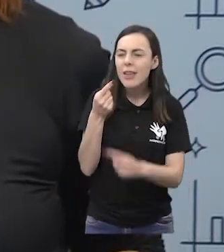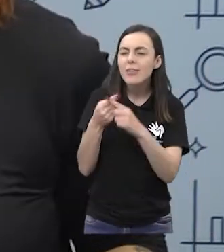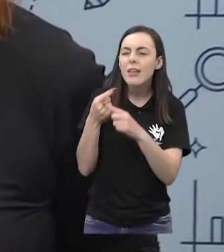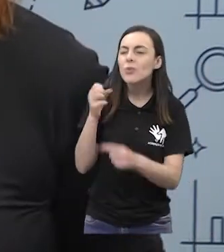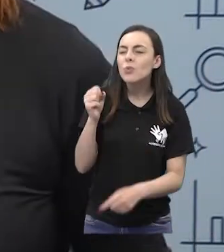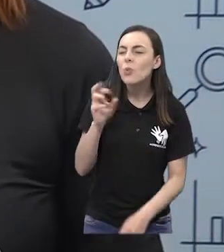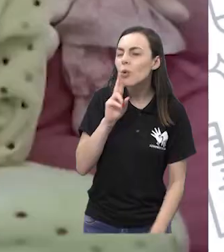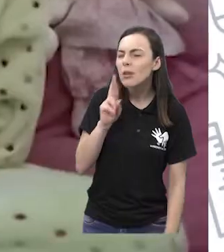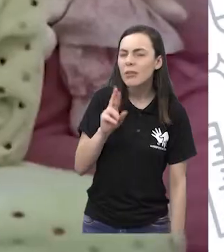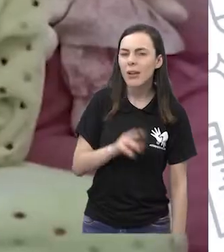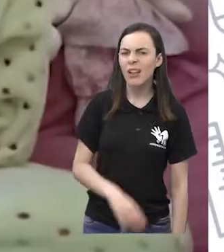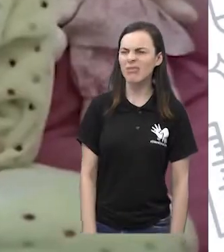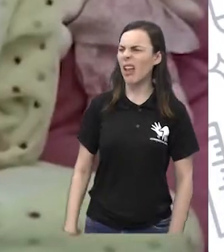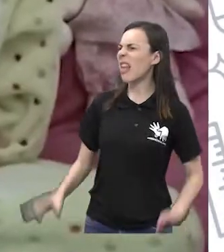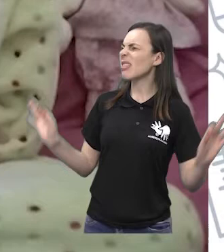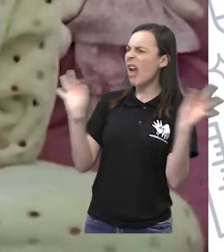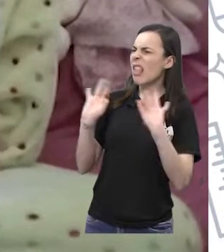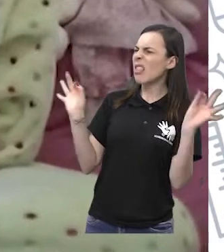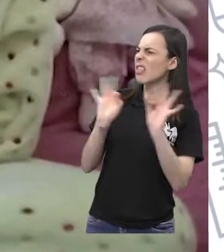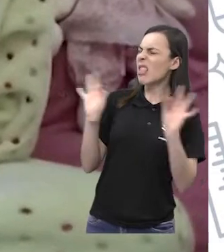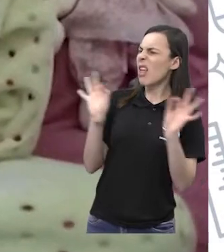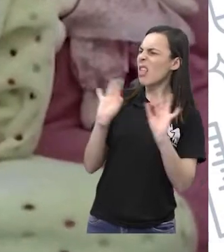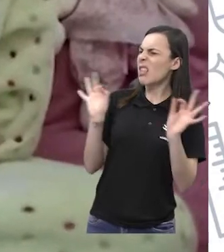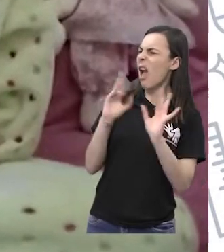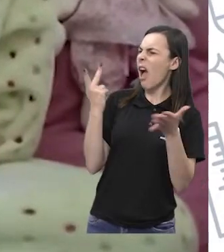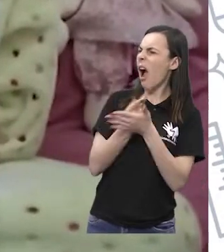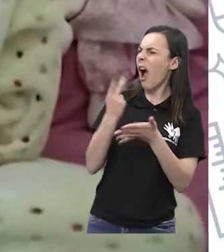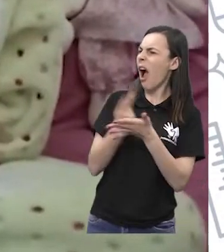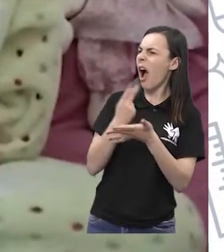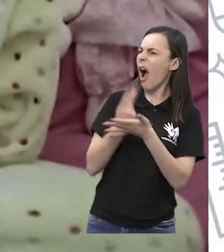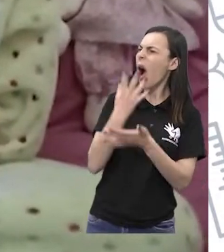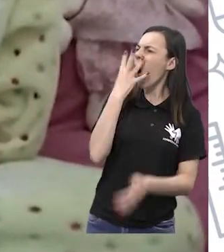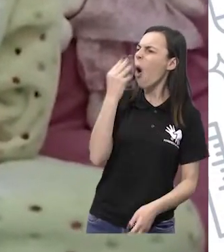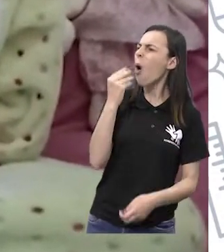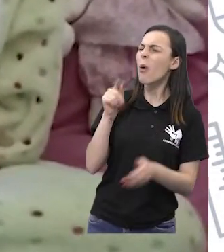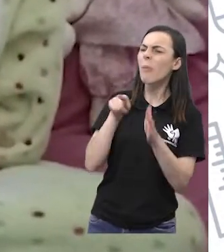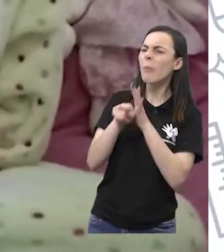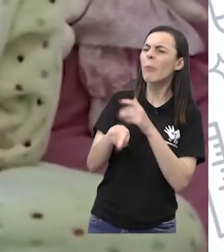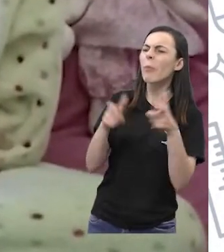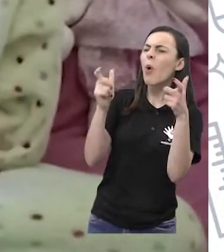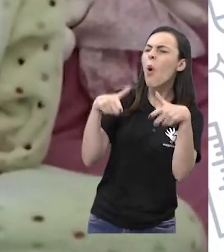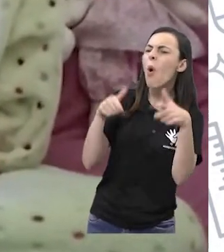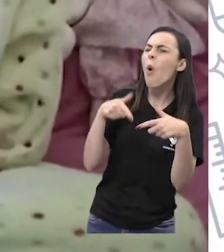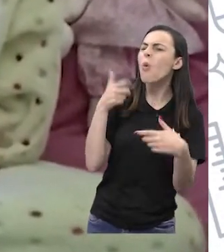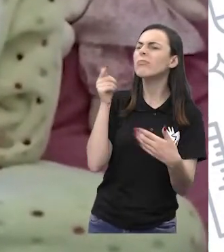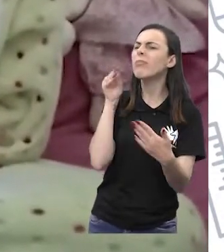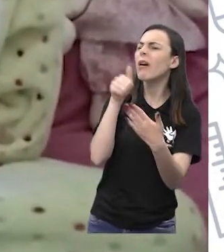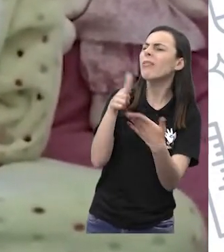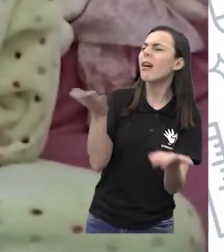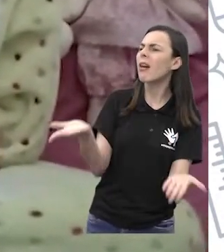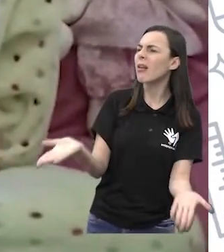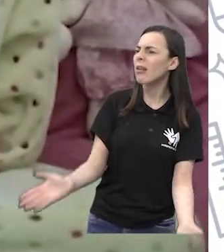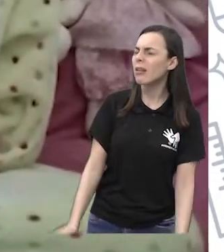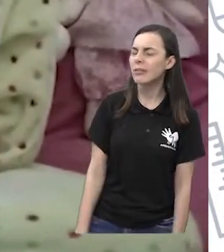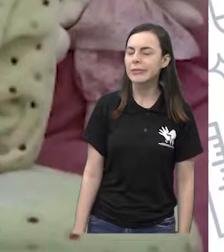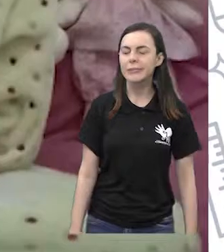6 x 8 não é nada disso O L perguntou aonde você